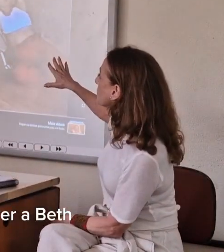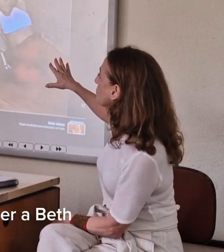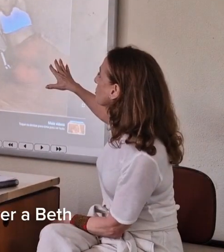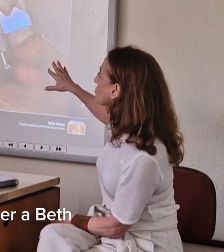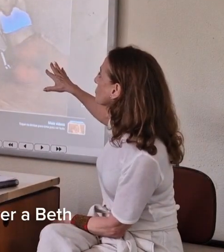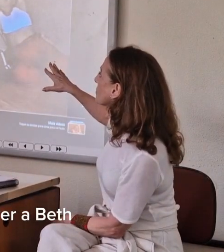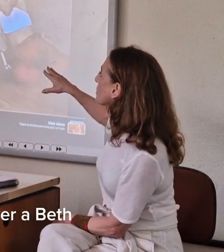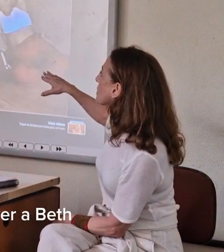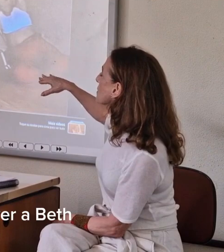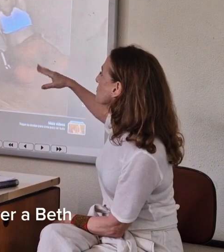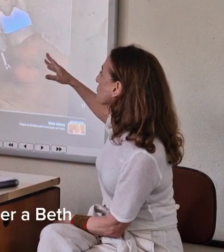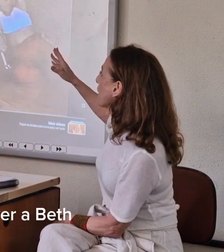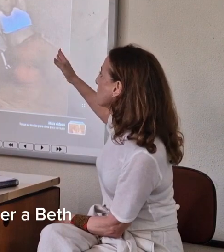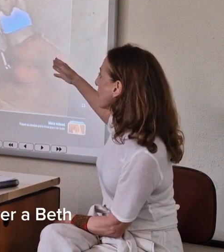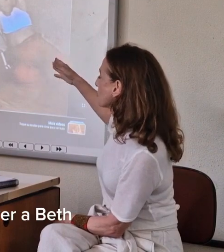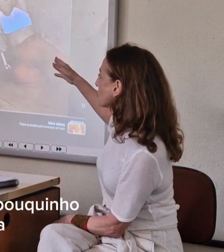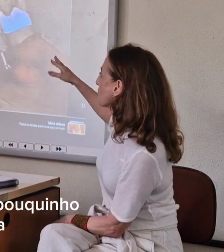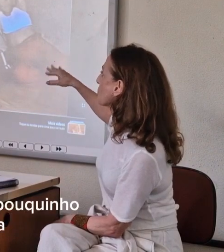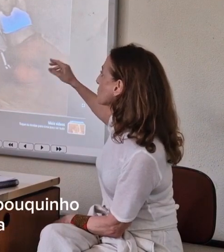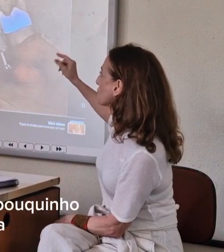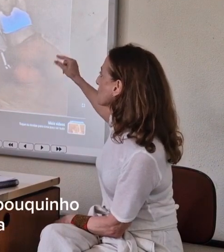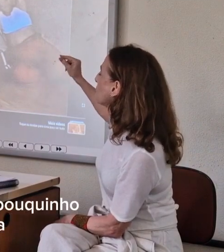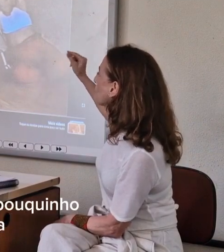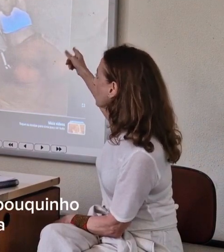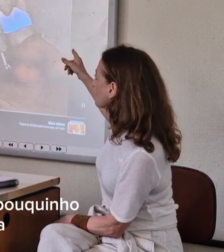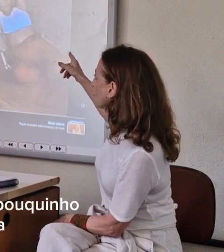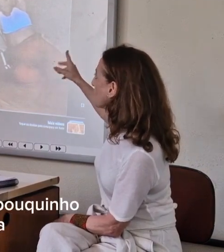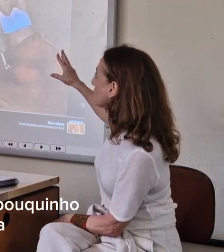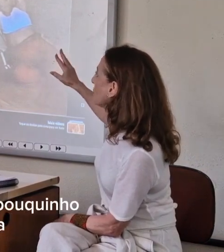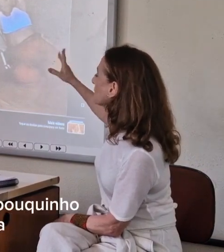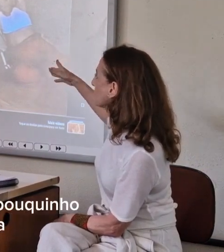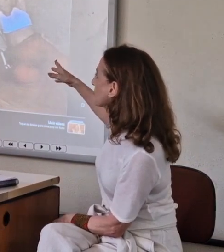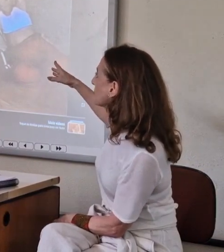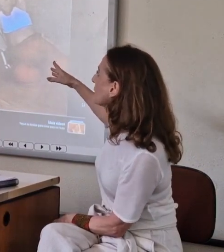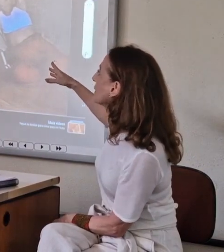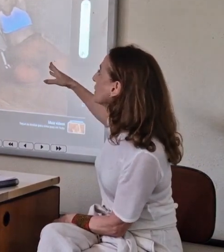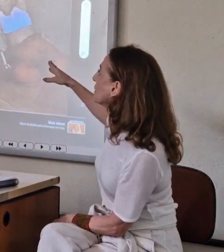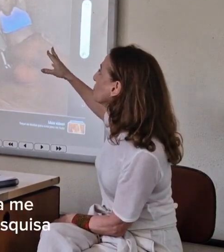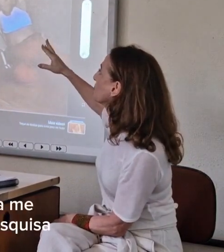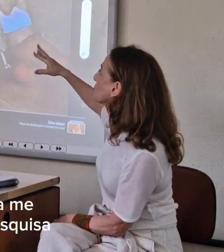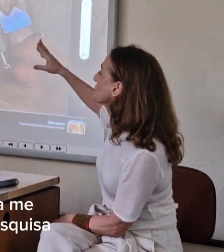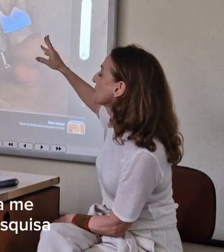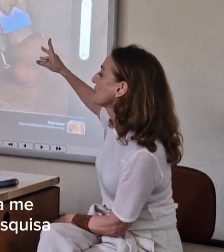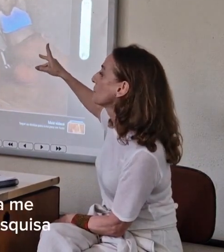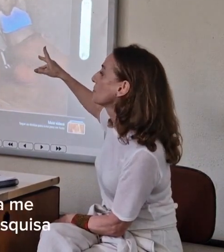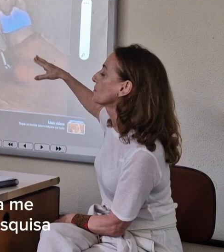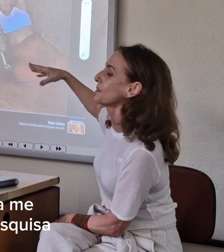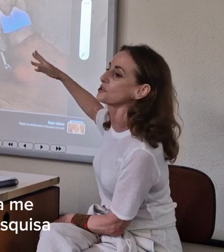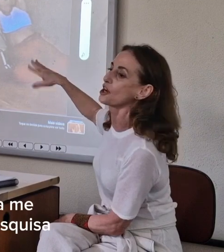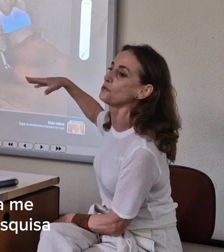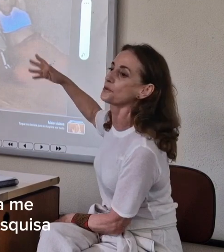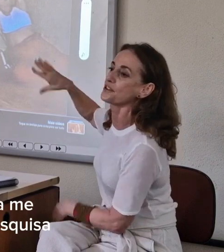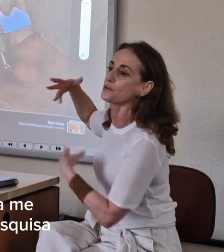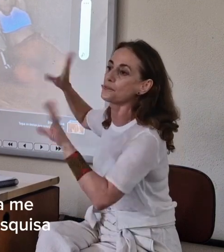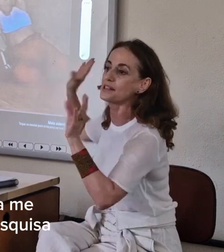Então, nesse vídeo, vocês vão ver a Beth, depois eu vou dizer um pouquinho sobre a importância dela. Luciano me chamou para fazer uma